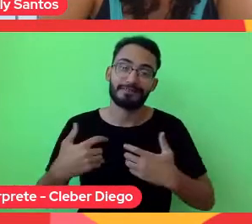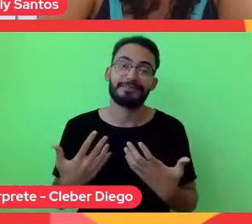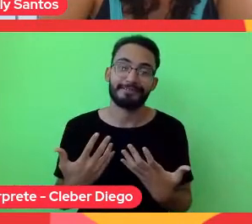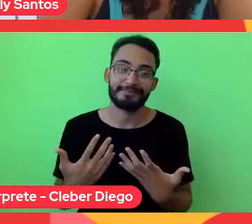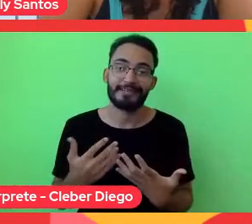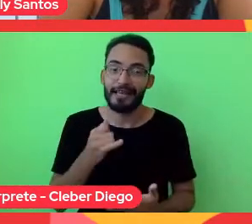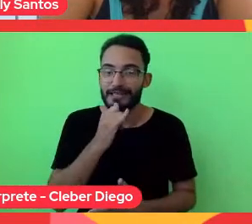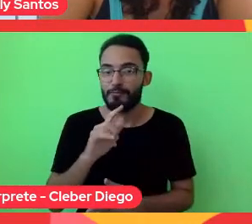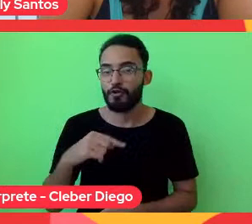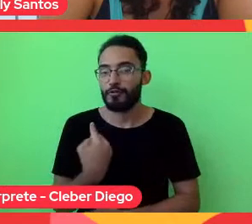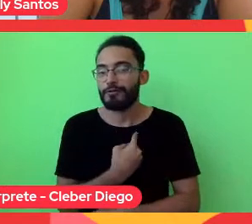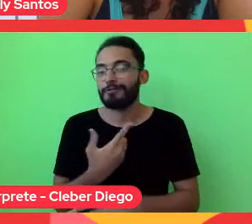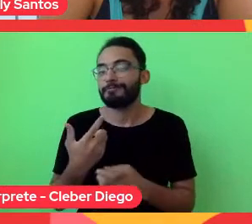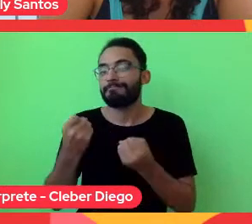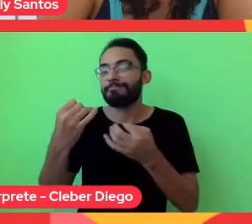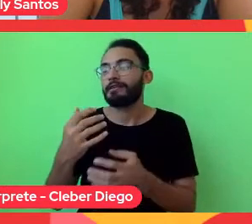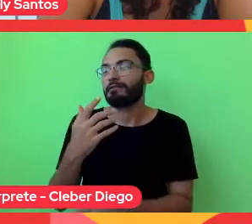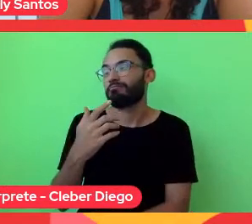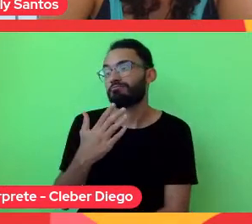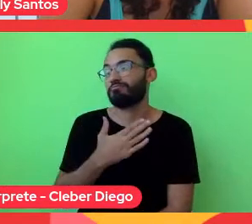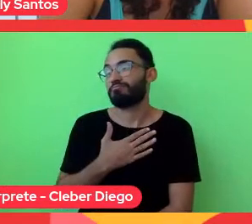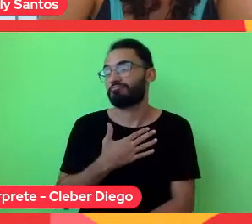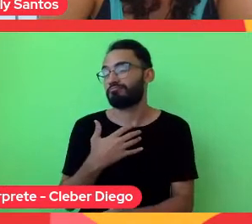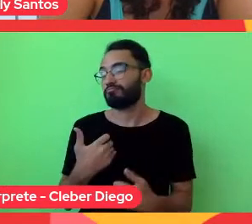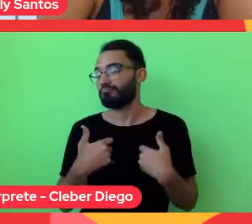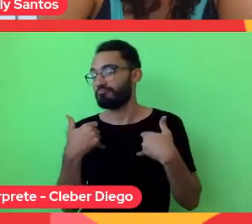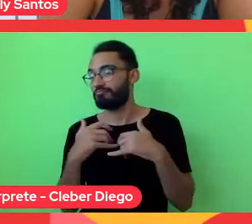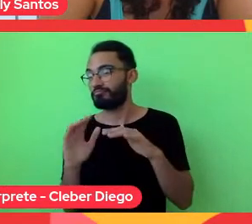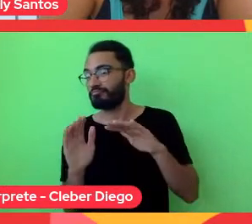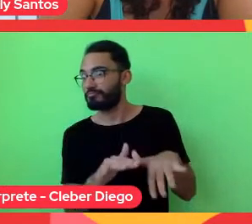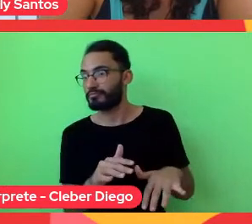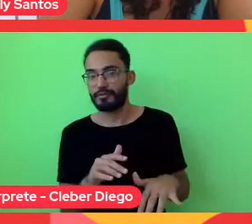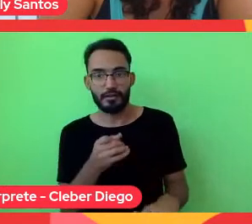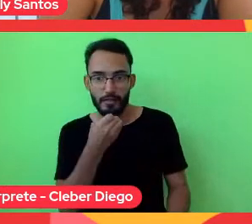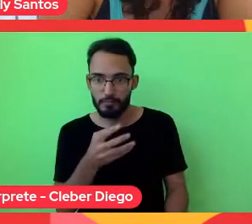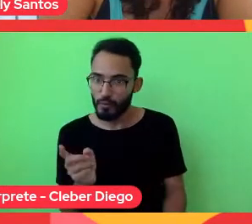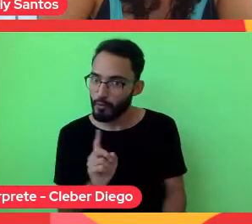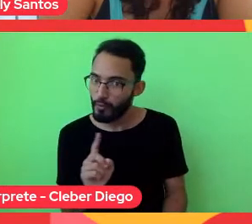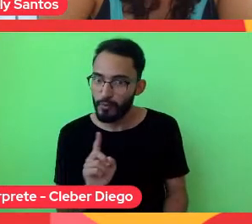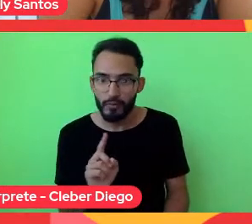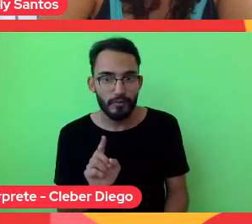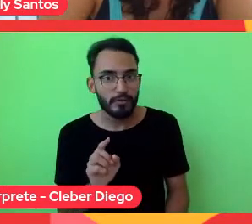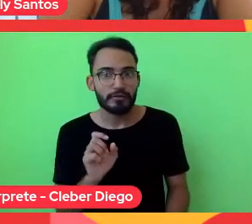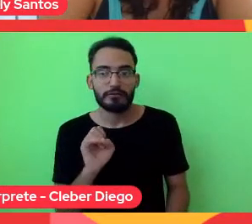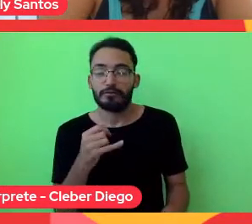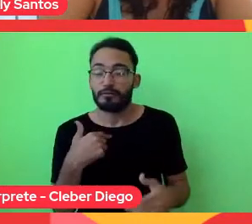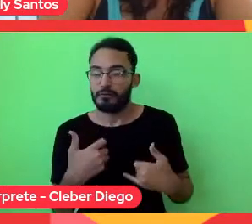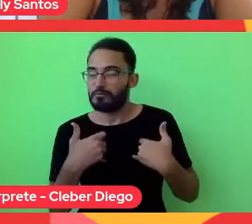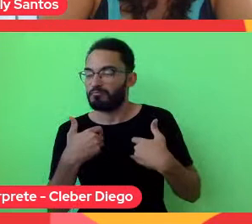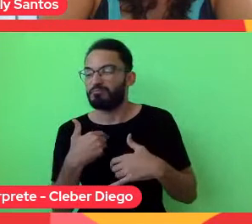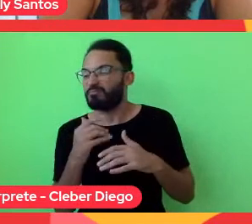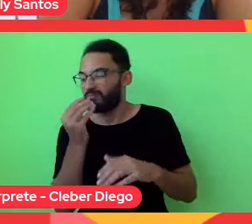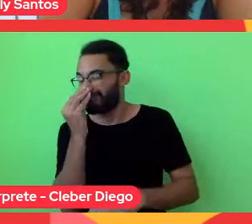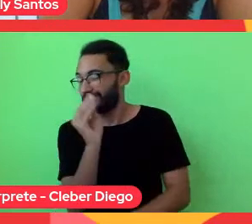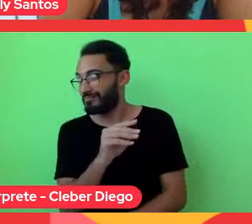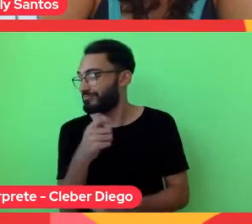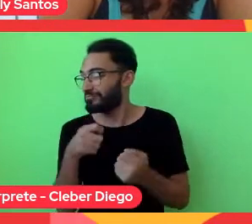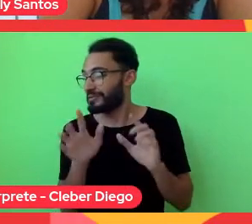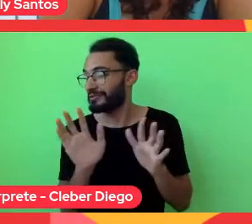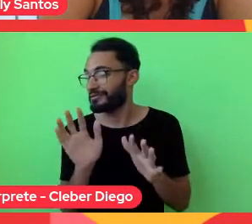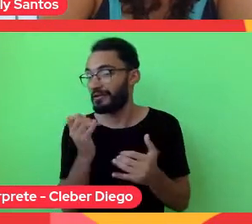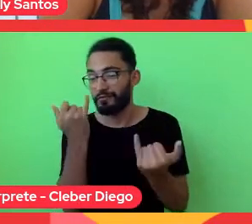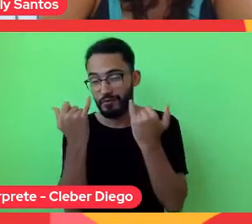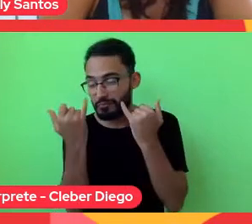às vezes fala que ignorância é uma bênção, mas nesse caso, não. Nesse caso, quanto mais informação... Quanto mais